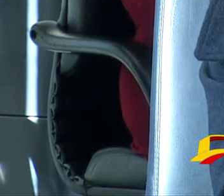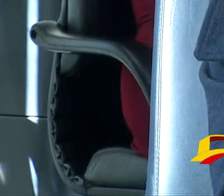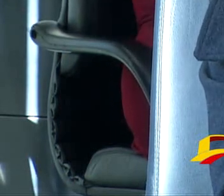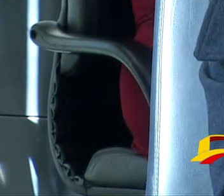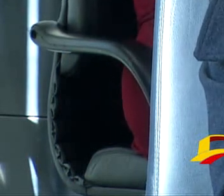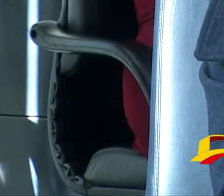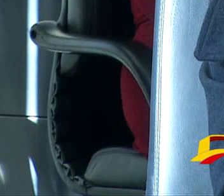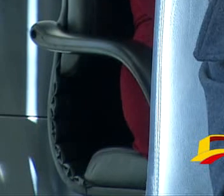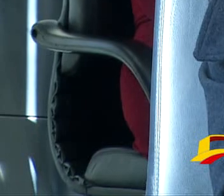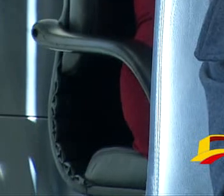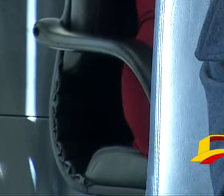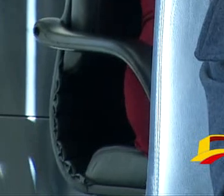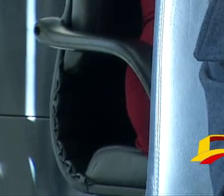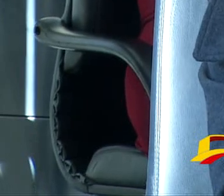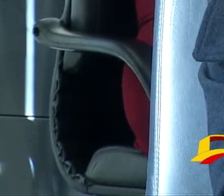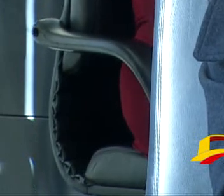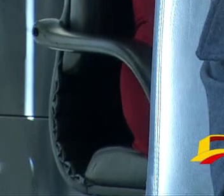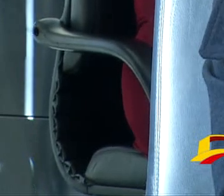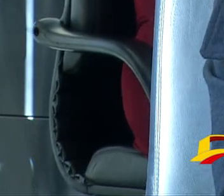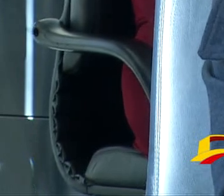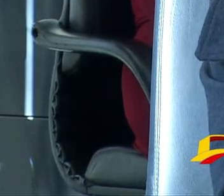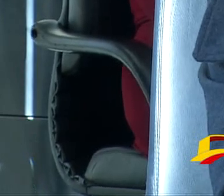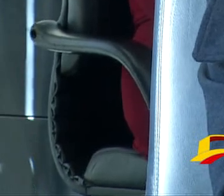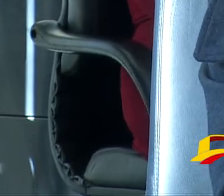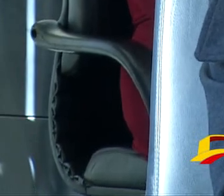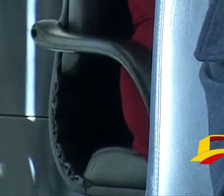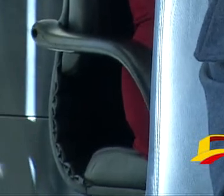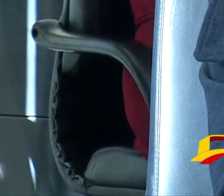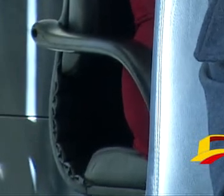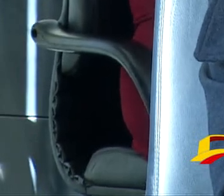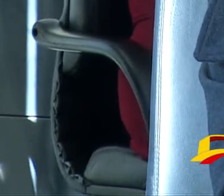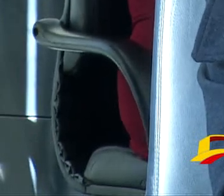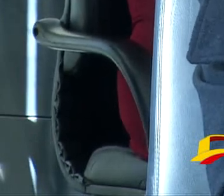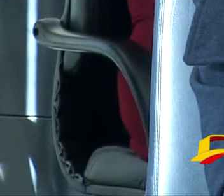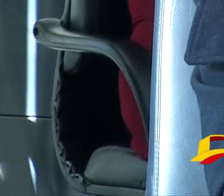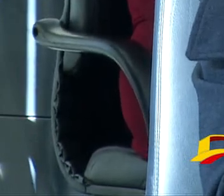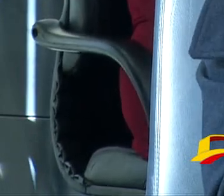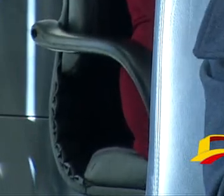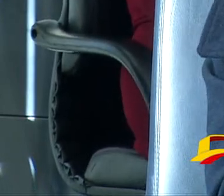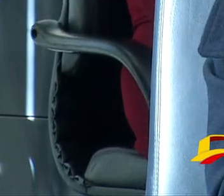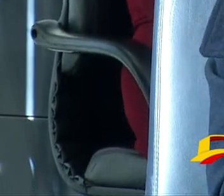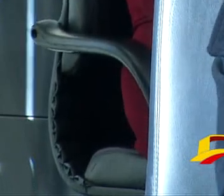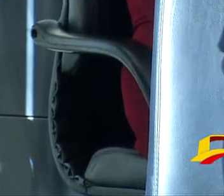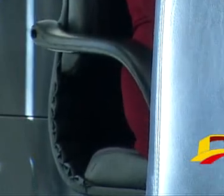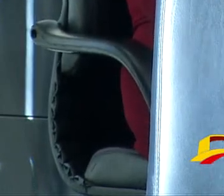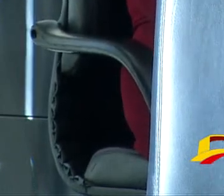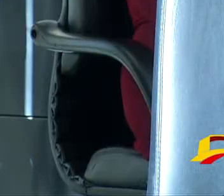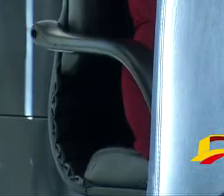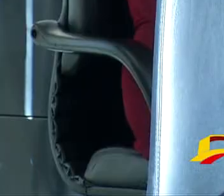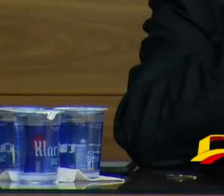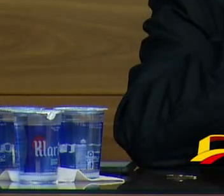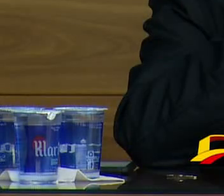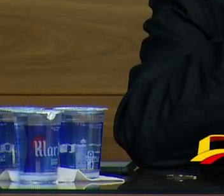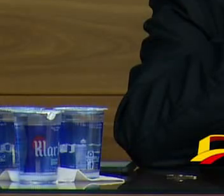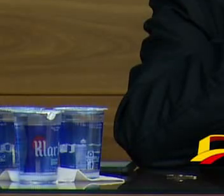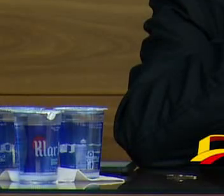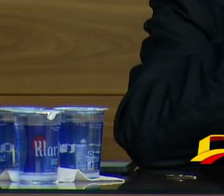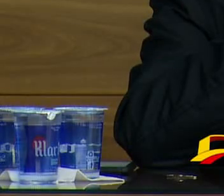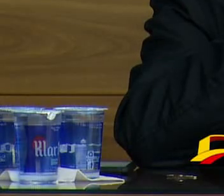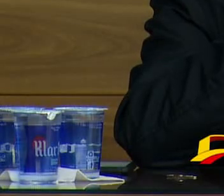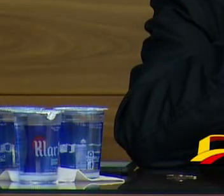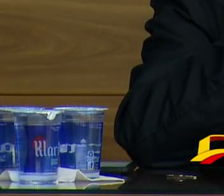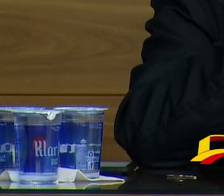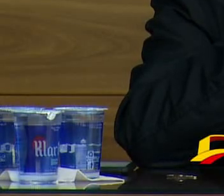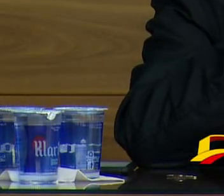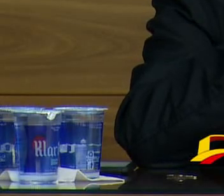alguma previsão de ser encaminhados os que foram comprar se já tem algum pedido em andamento por favor obrigada beijo